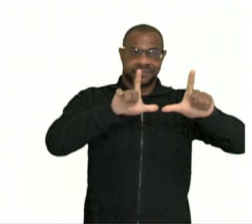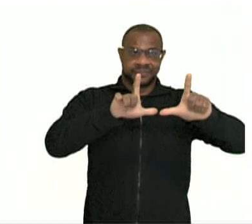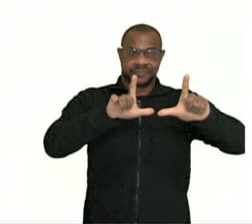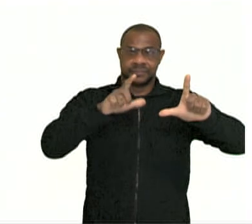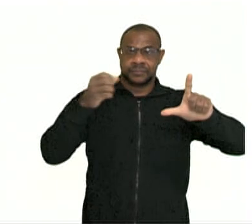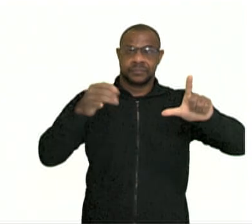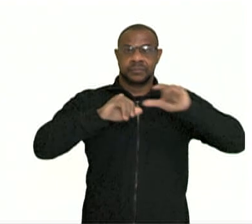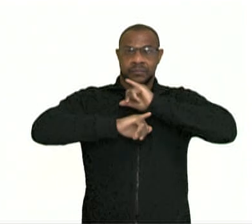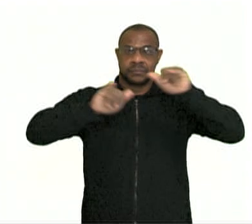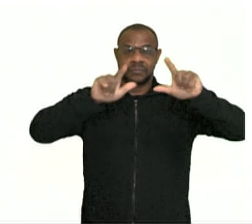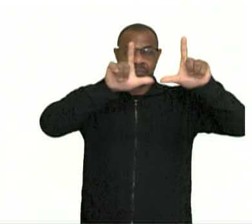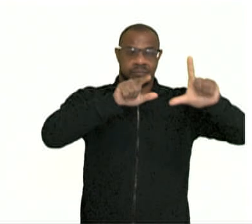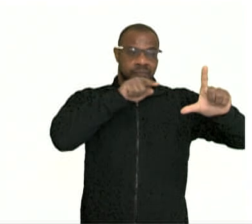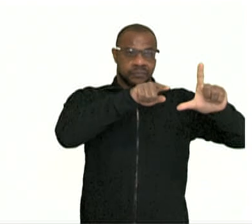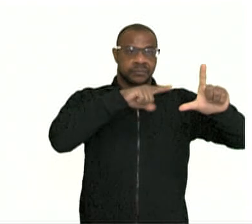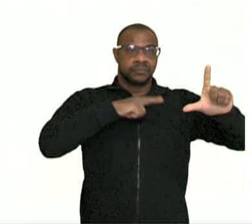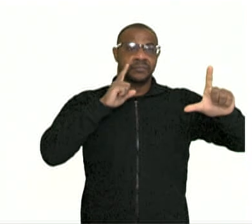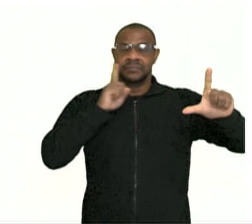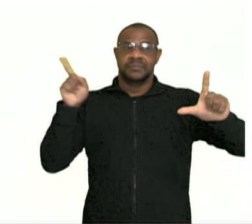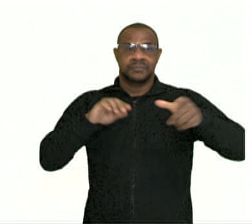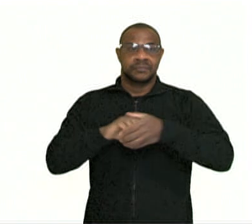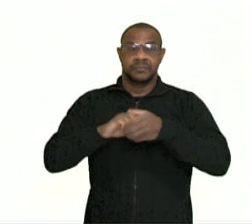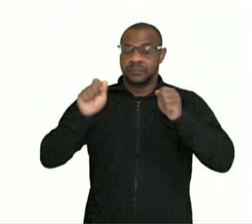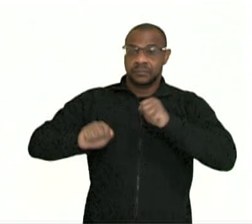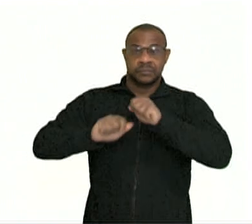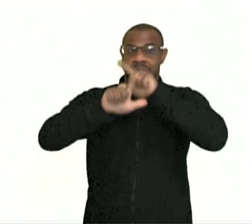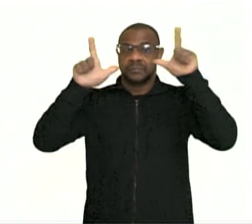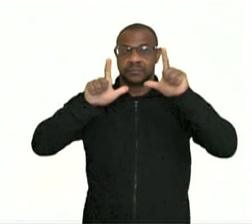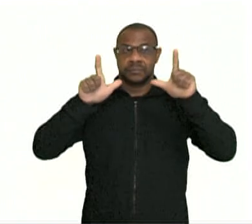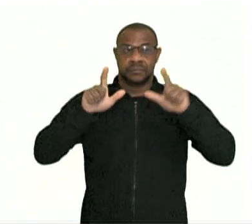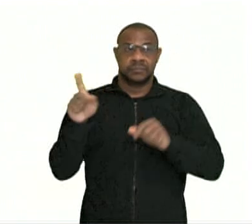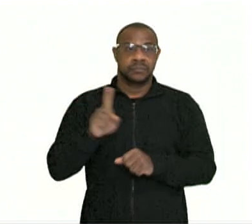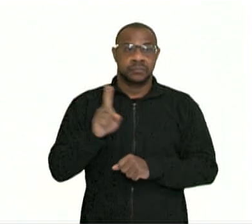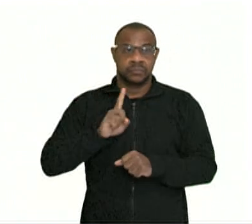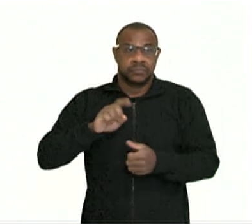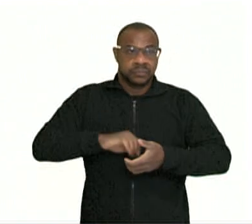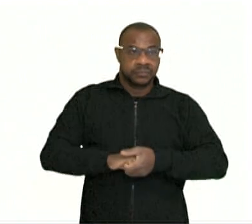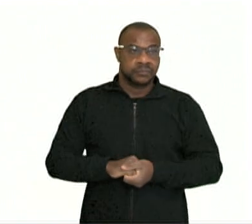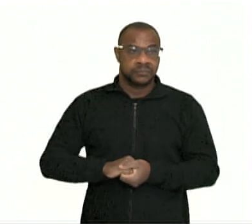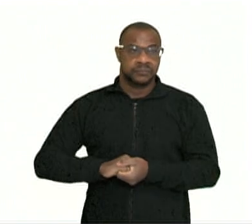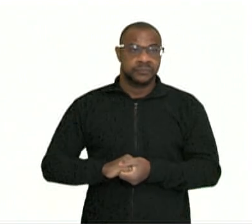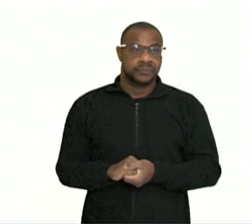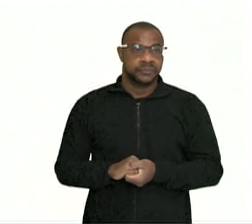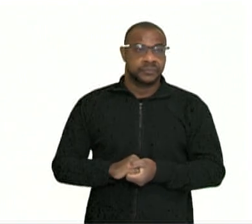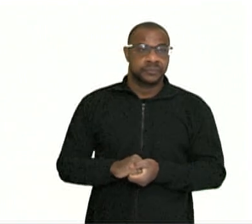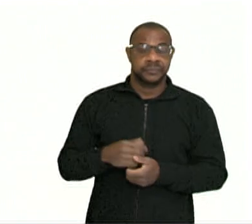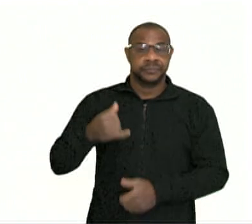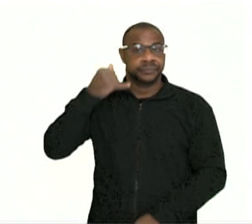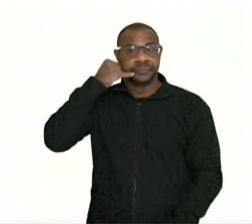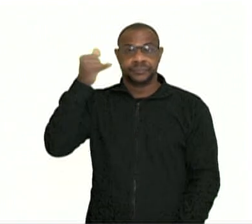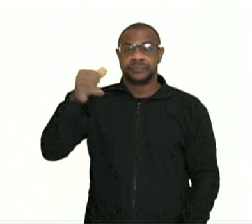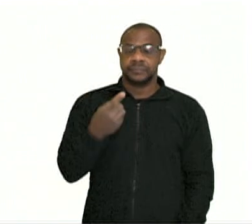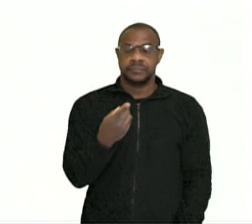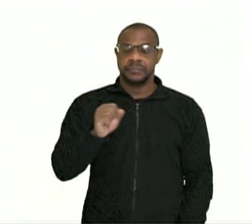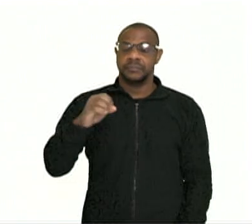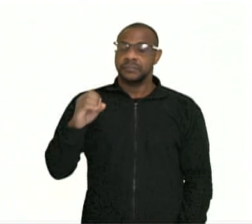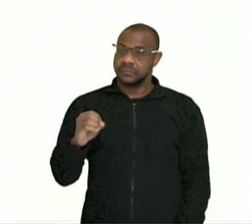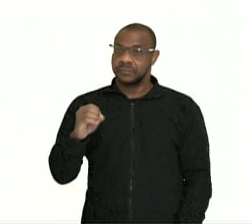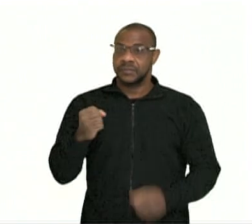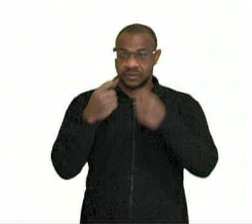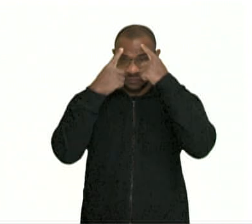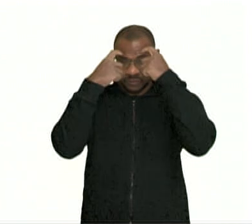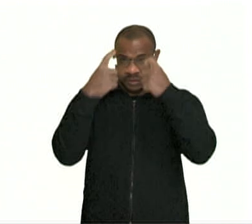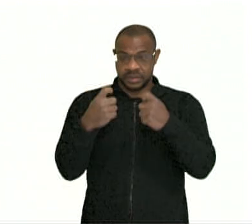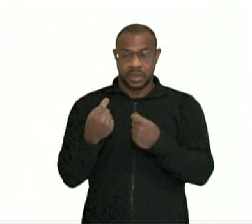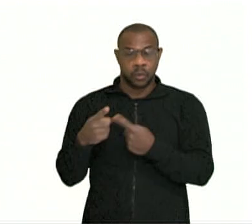panfleto e se liga e liga, não deixe este crime ficar impune. Ligue 180, violência